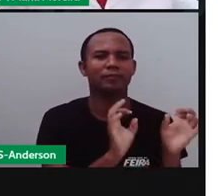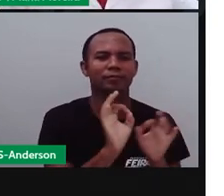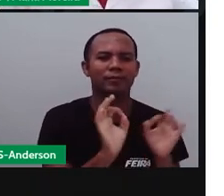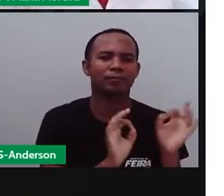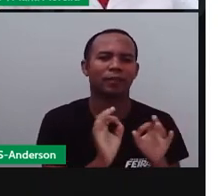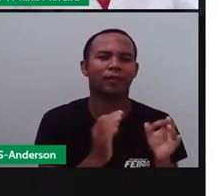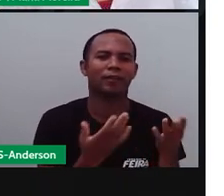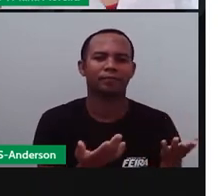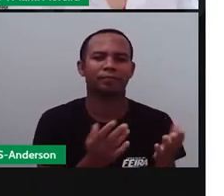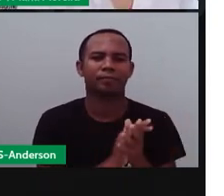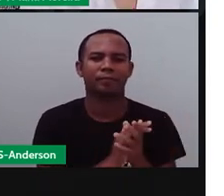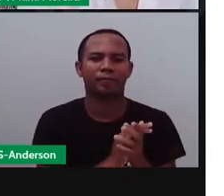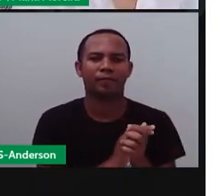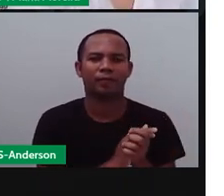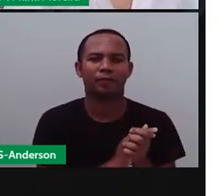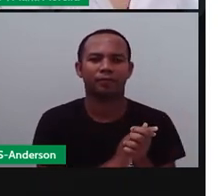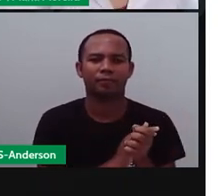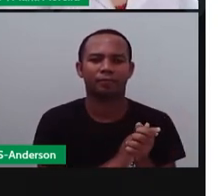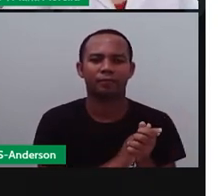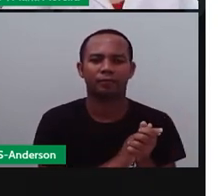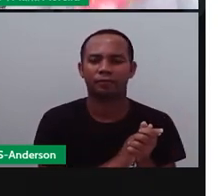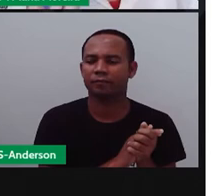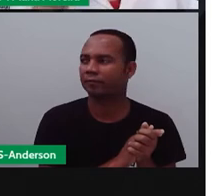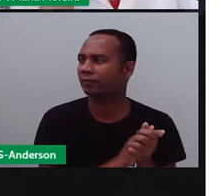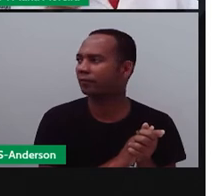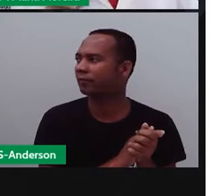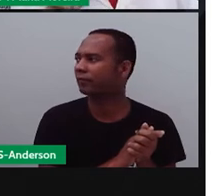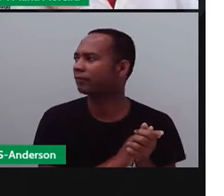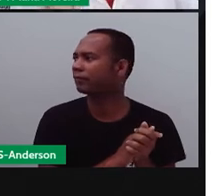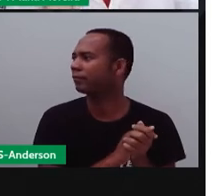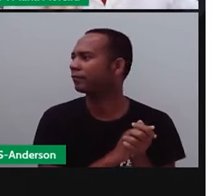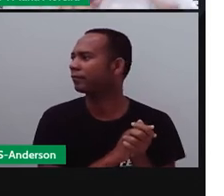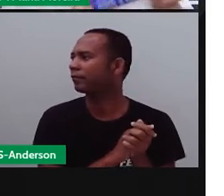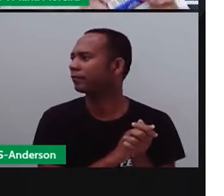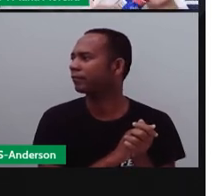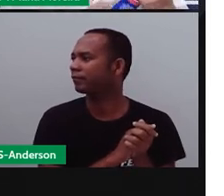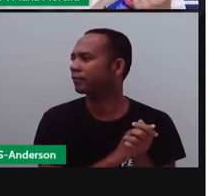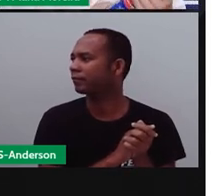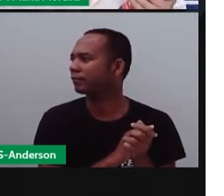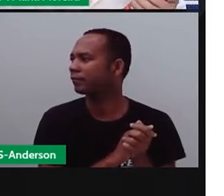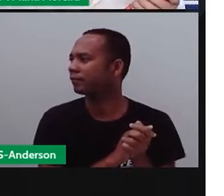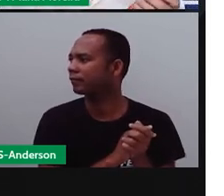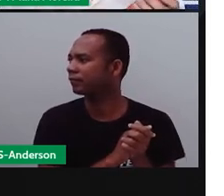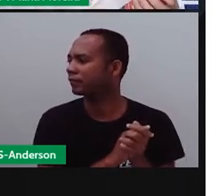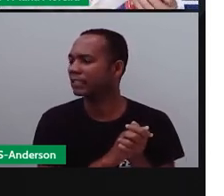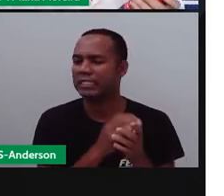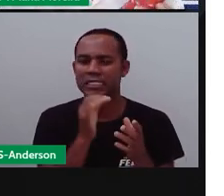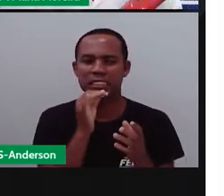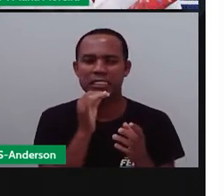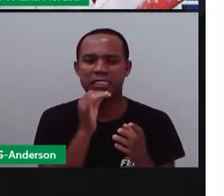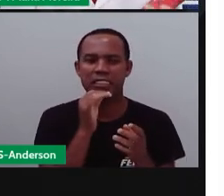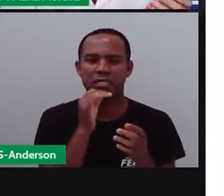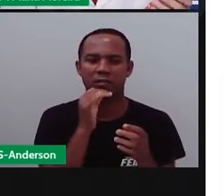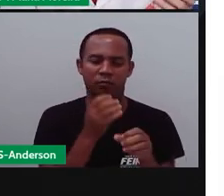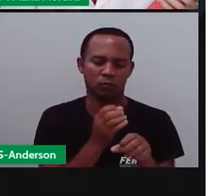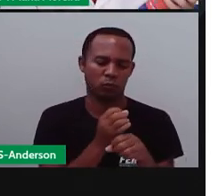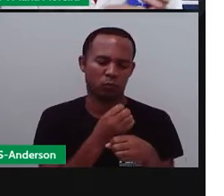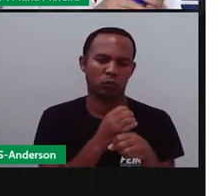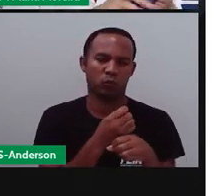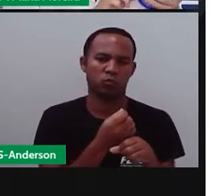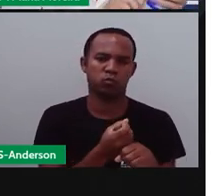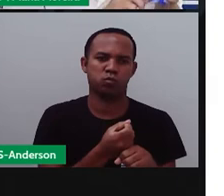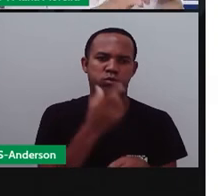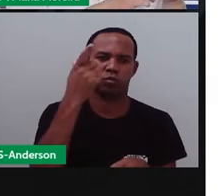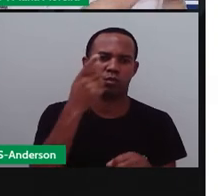Josefina. Quando, pronto, um exemplo aqui da nossa aula, né? A prova estourou aqui os confetes, mas antes